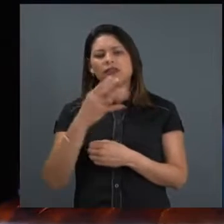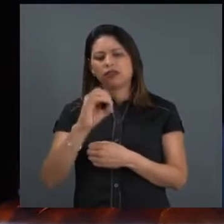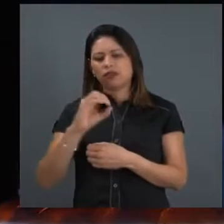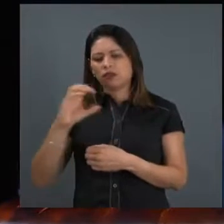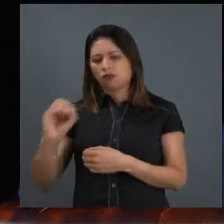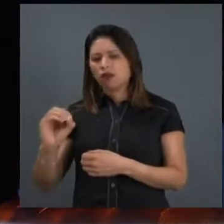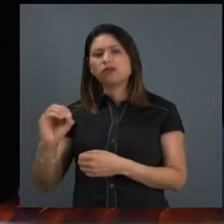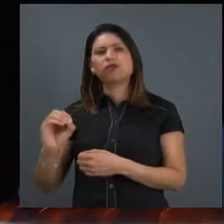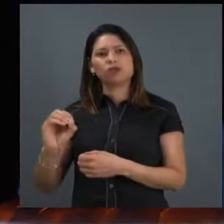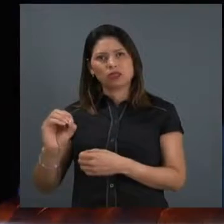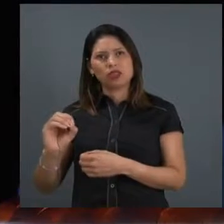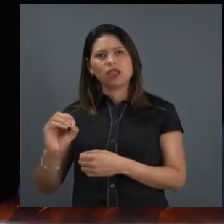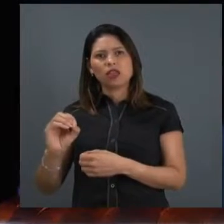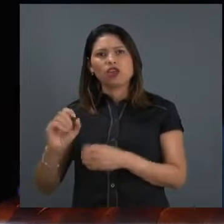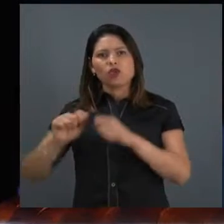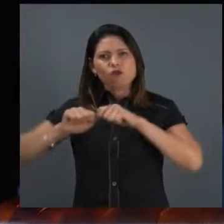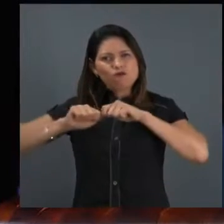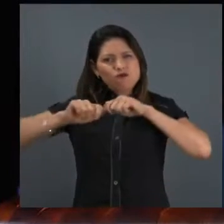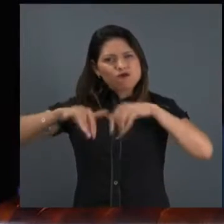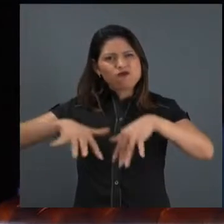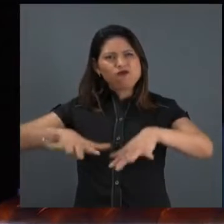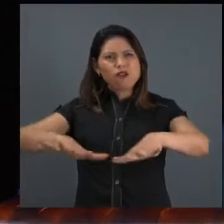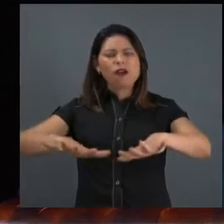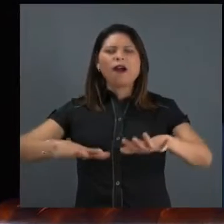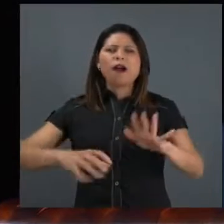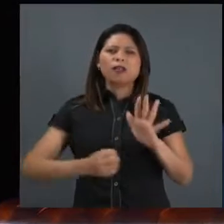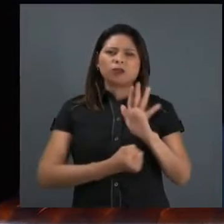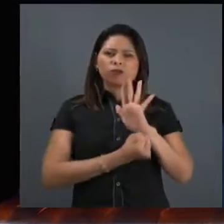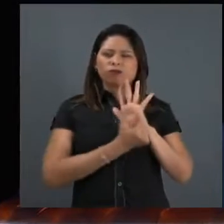atingidos, milhares de pessoas desabrigadas,